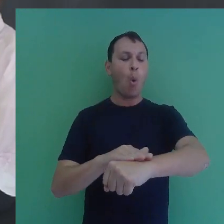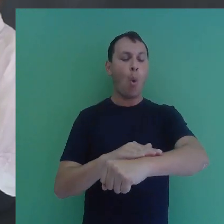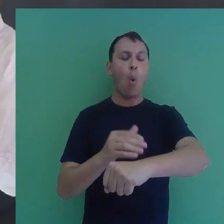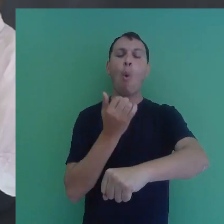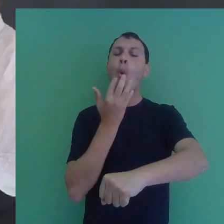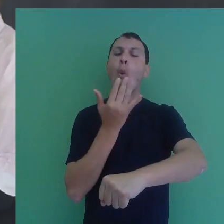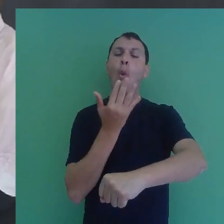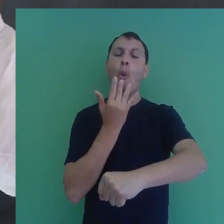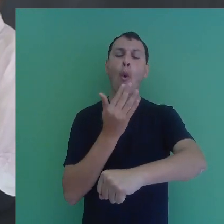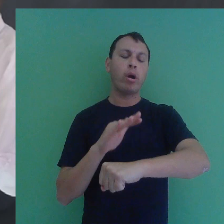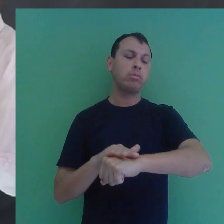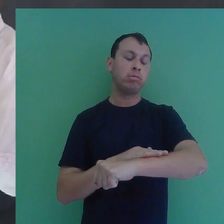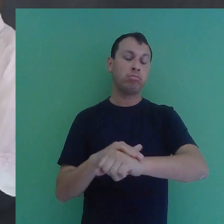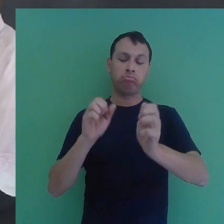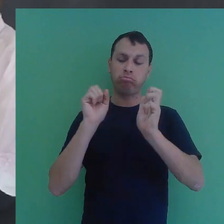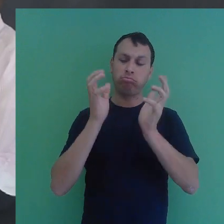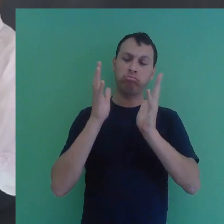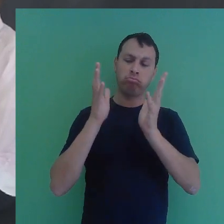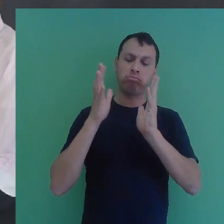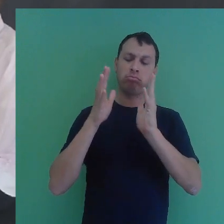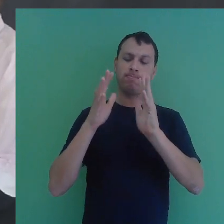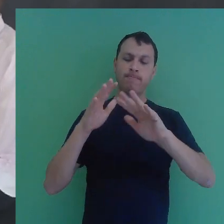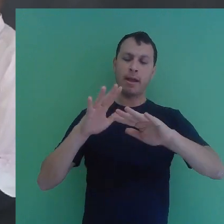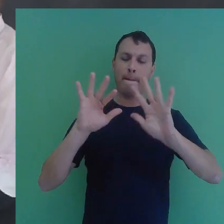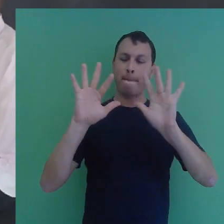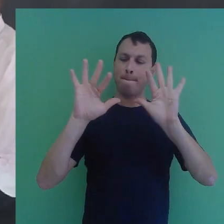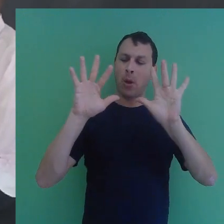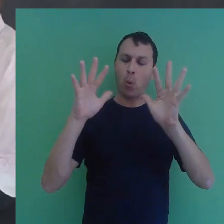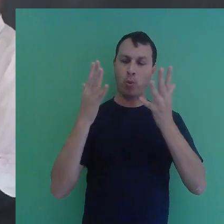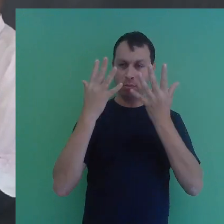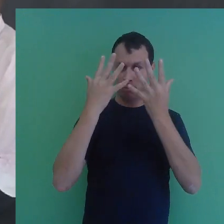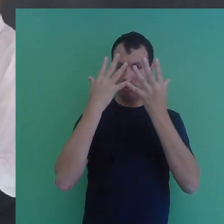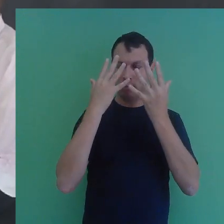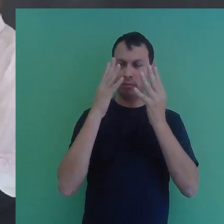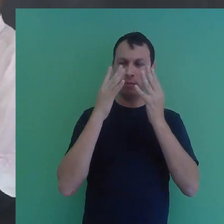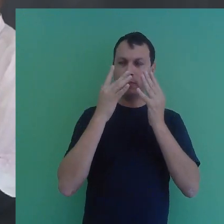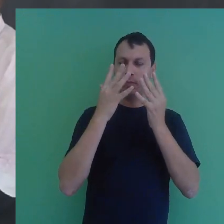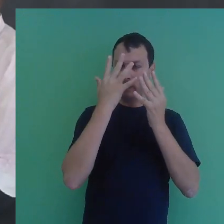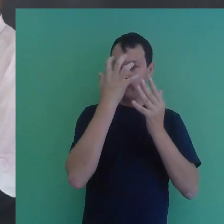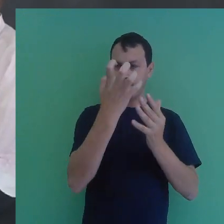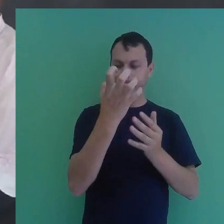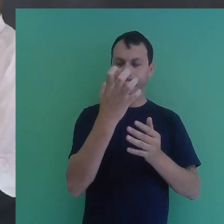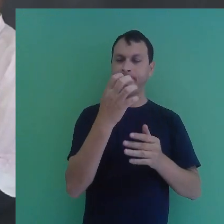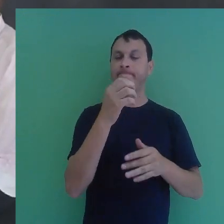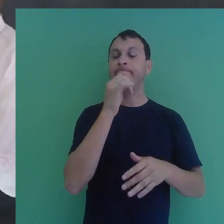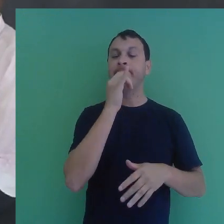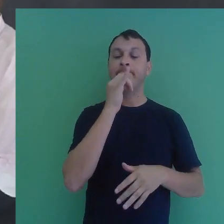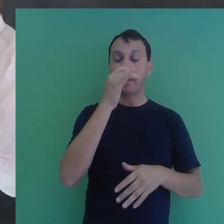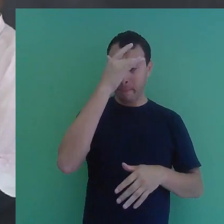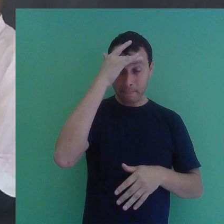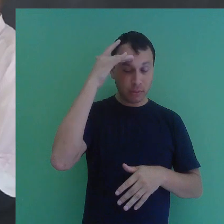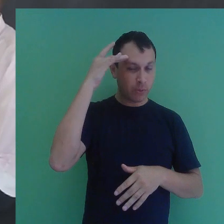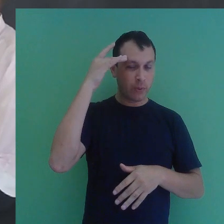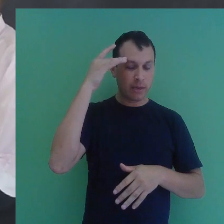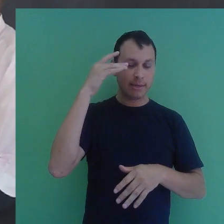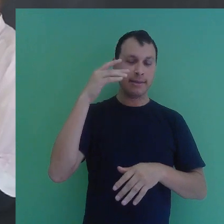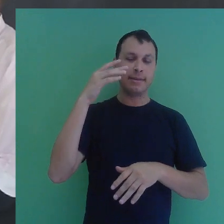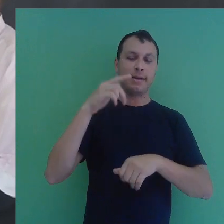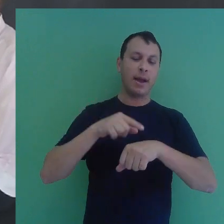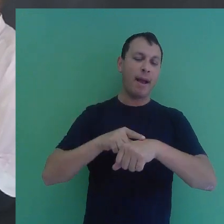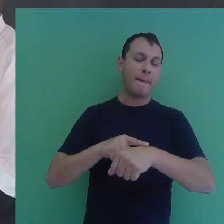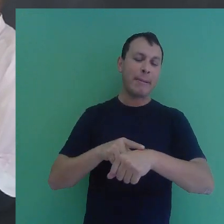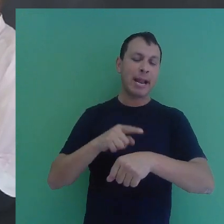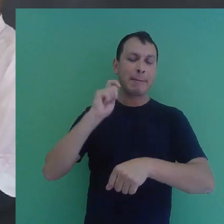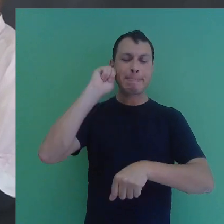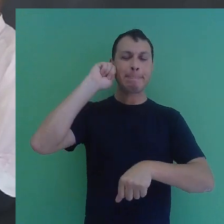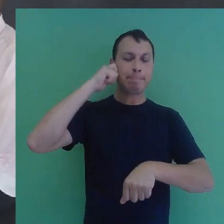caso de intérpretes negros, eles costumam utilizar roupas neutras, mas mais claras. Por quê? Porque destaca o tom da